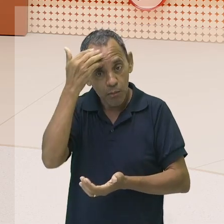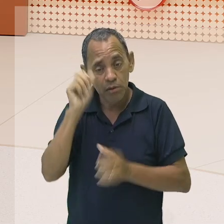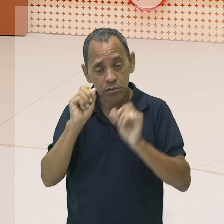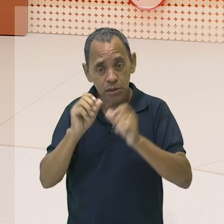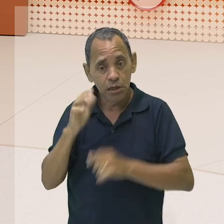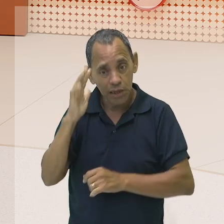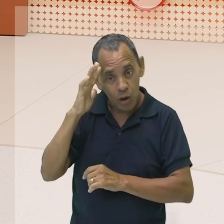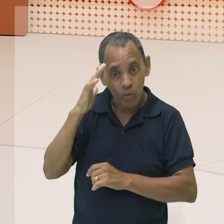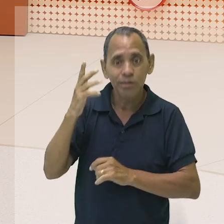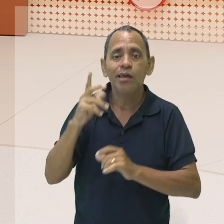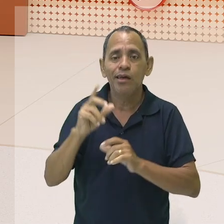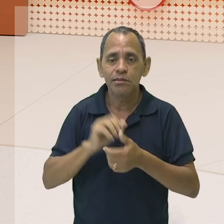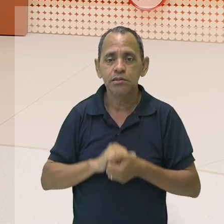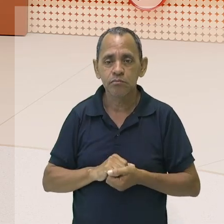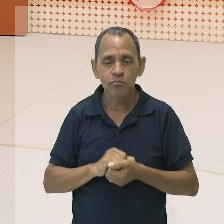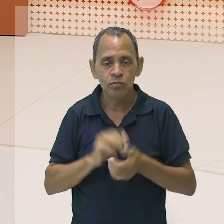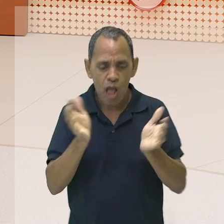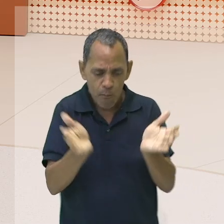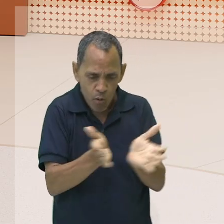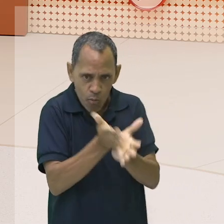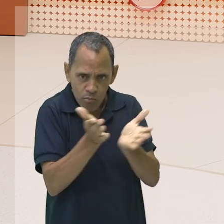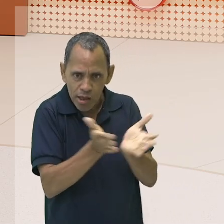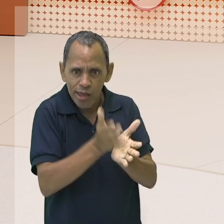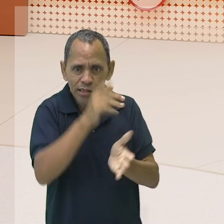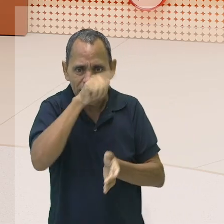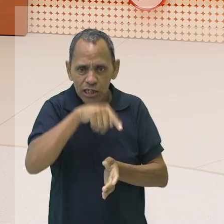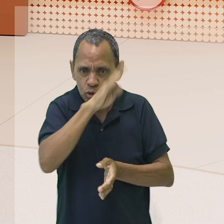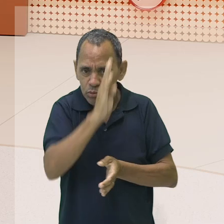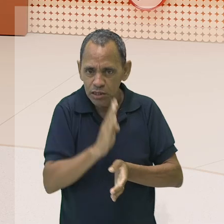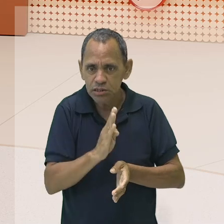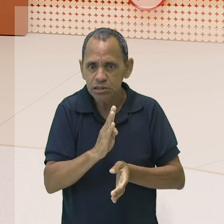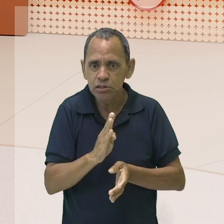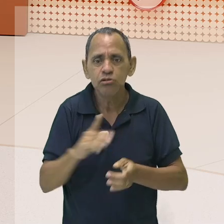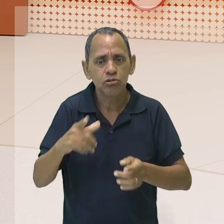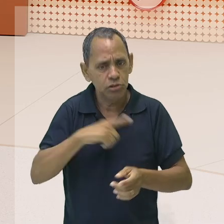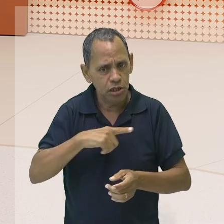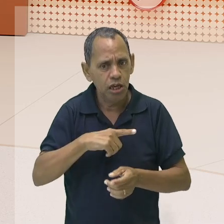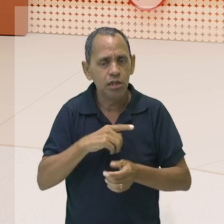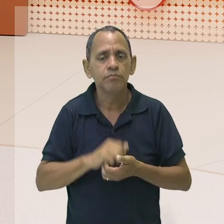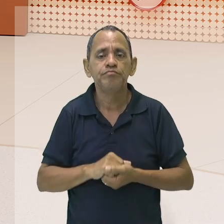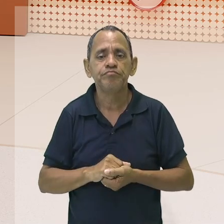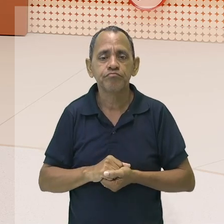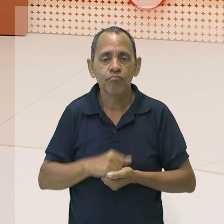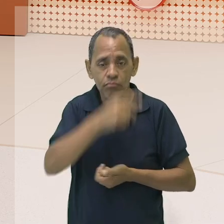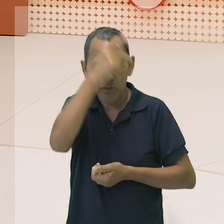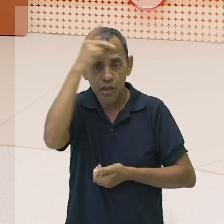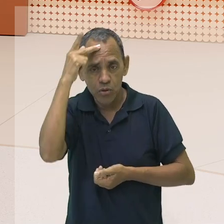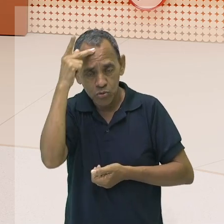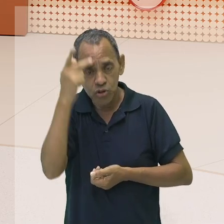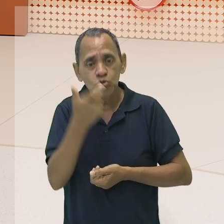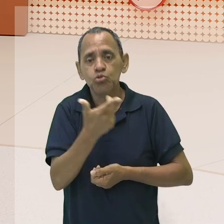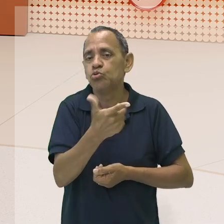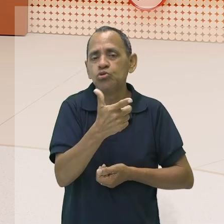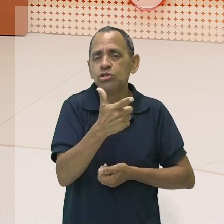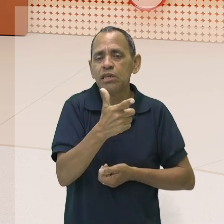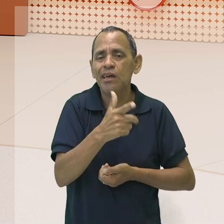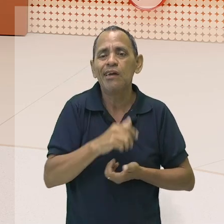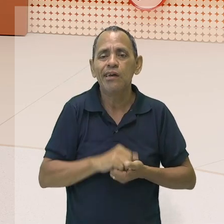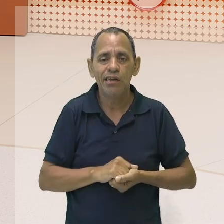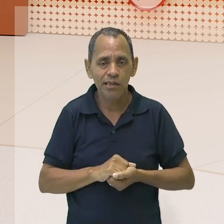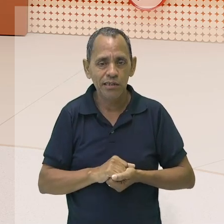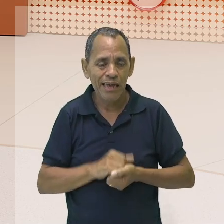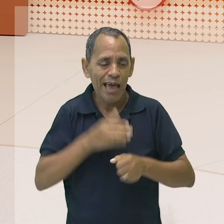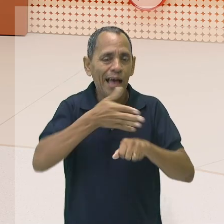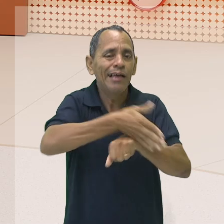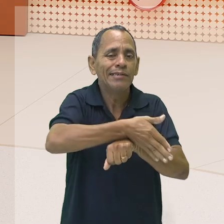território brasileiro, pessoas que nem emprego têm acesso, né, ainda é muito comum. Né? Apesar de que o Brasil não é